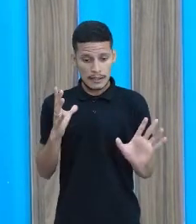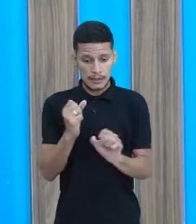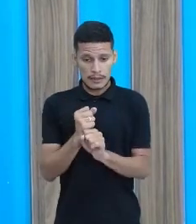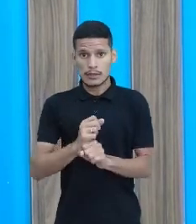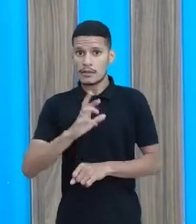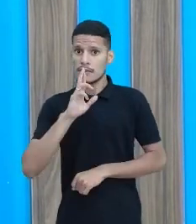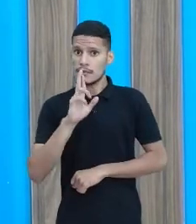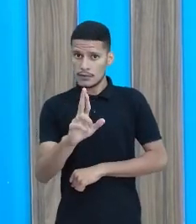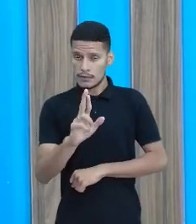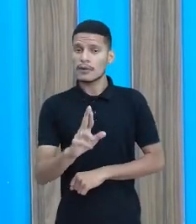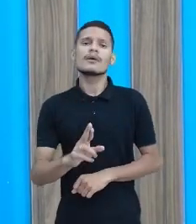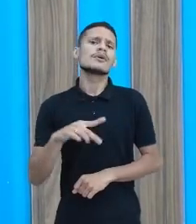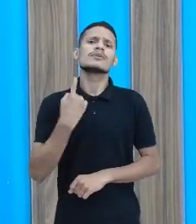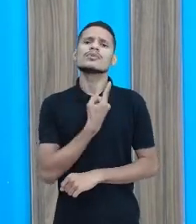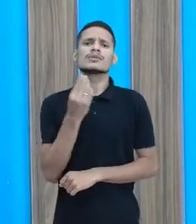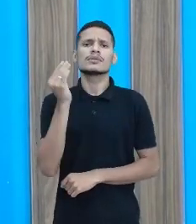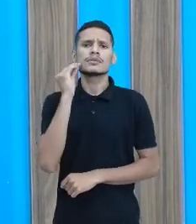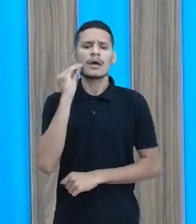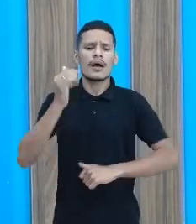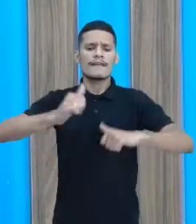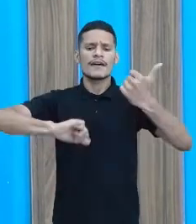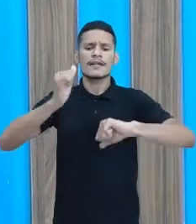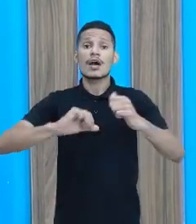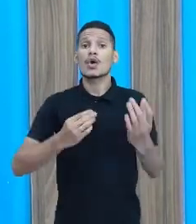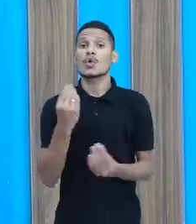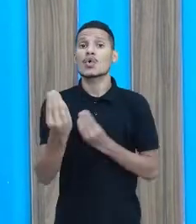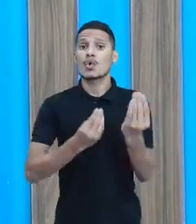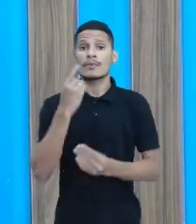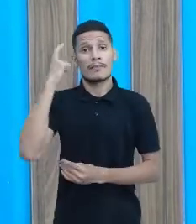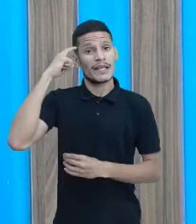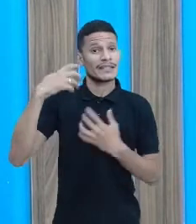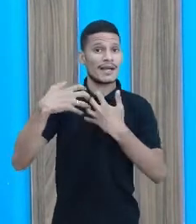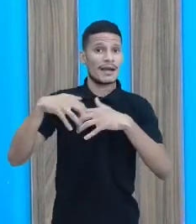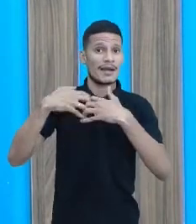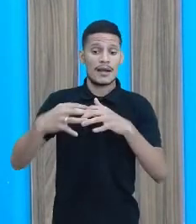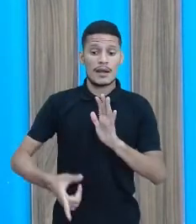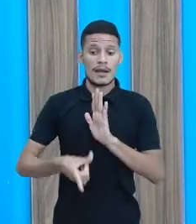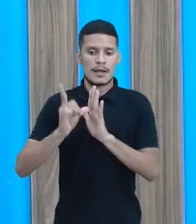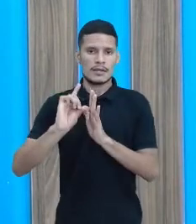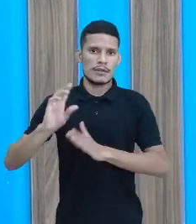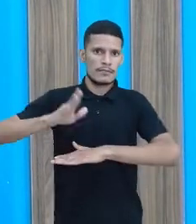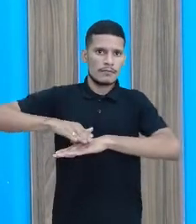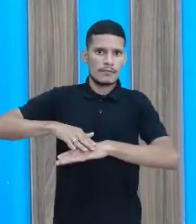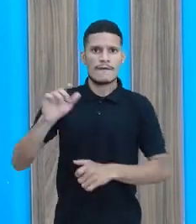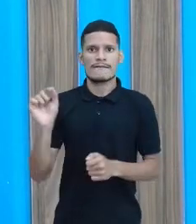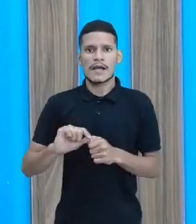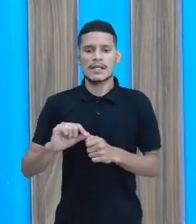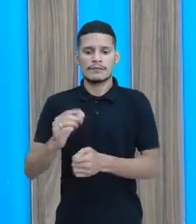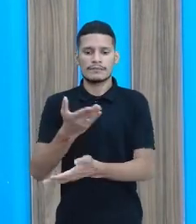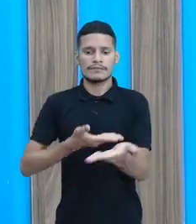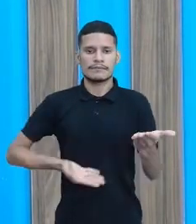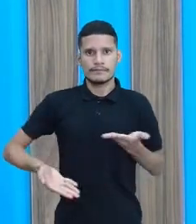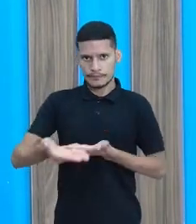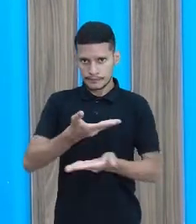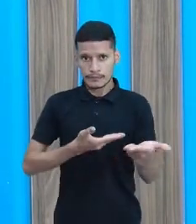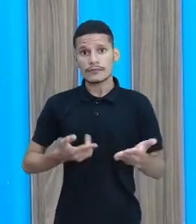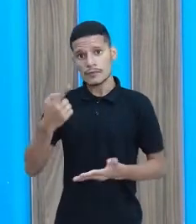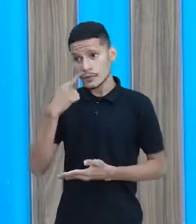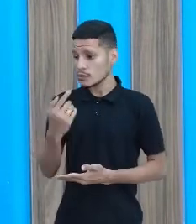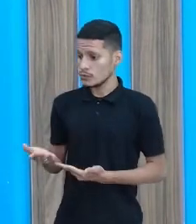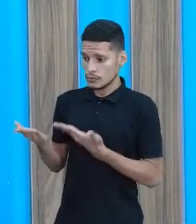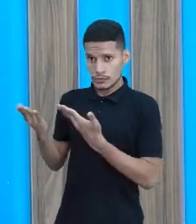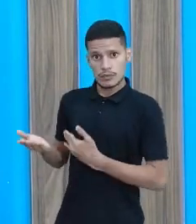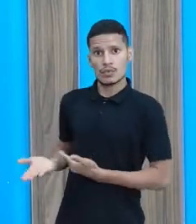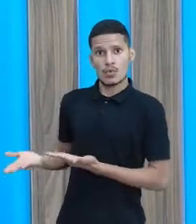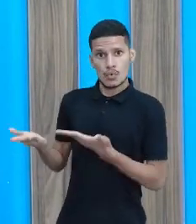gente vai tentar verificar um pouco de como é que a gente pensa antes da gente fazer esse tipo de relação, tá certo? eu vou passar para a